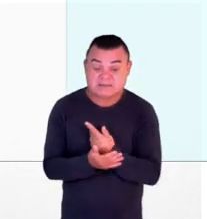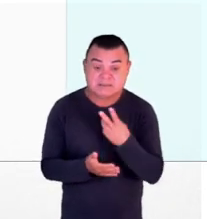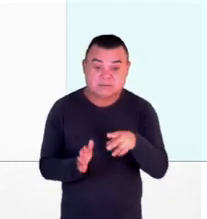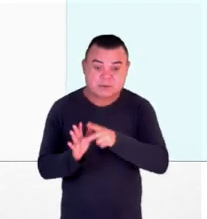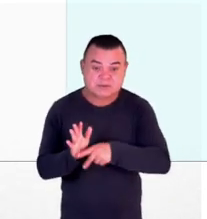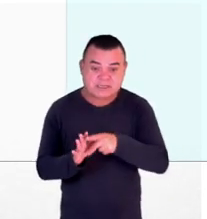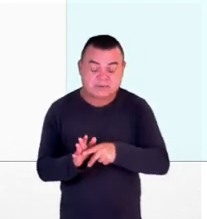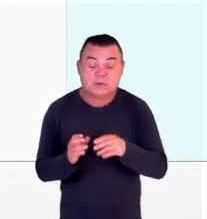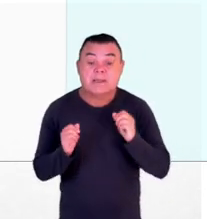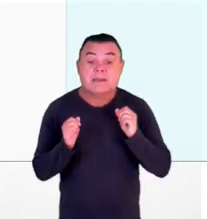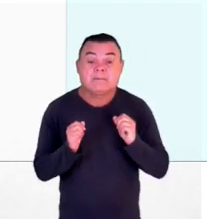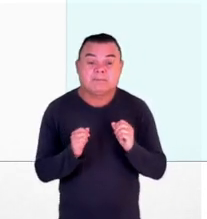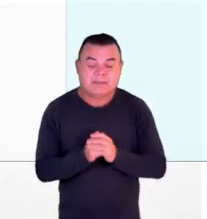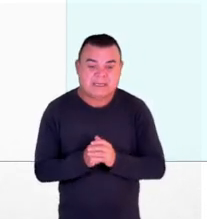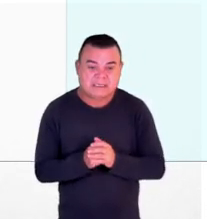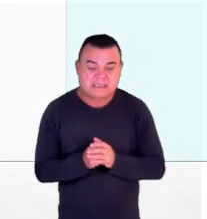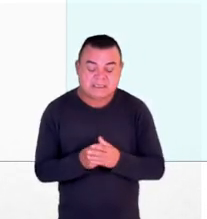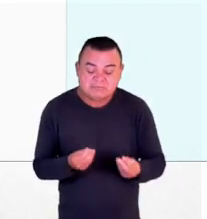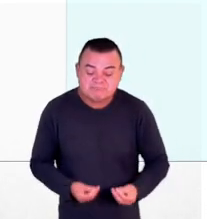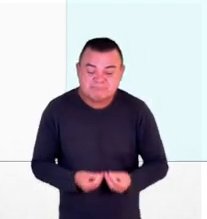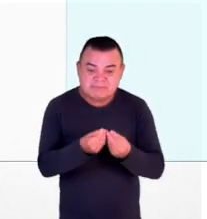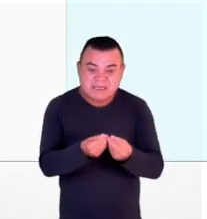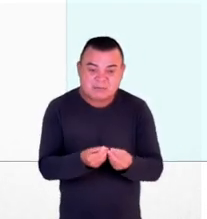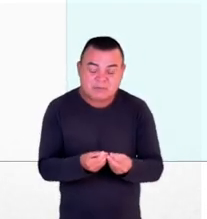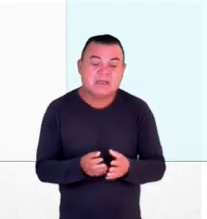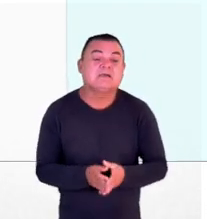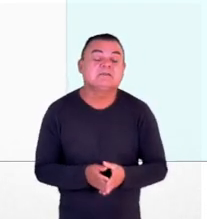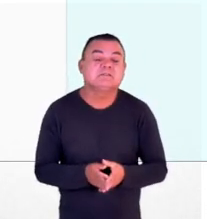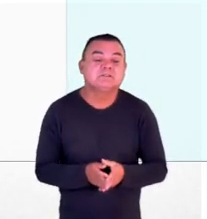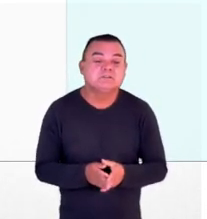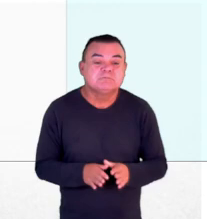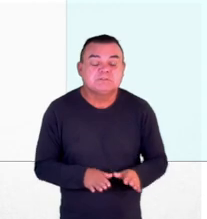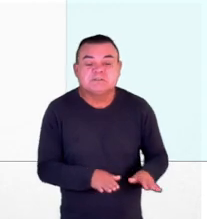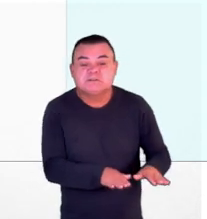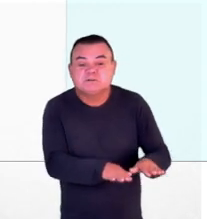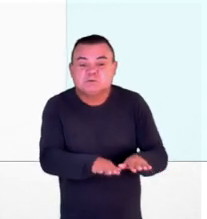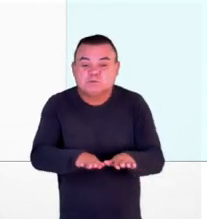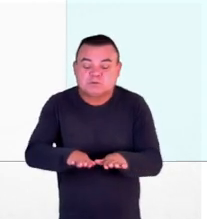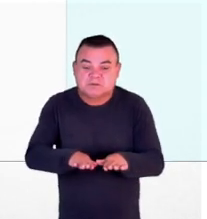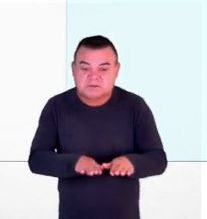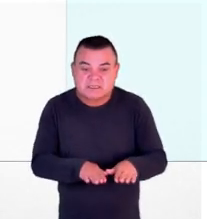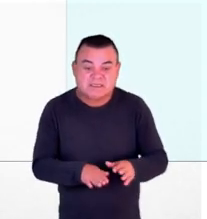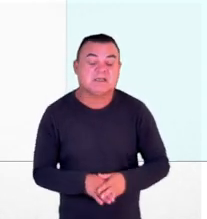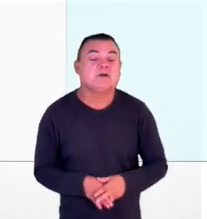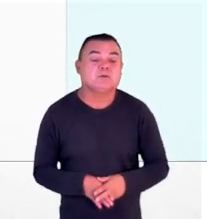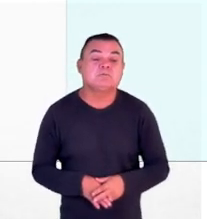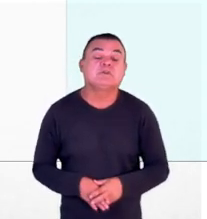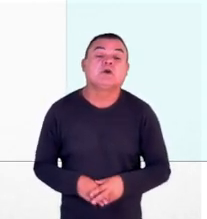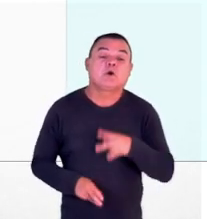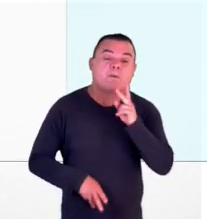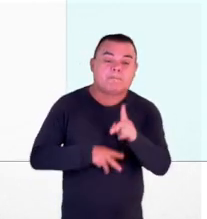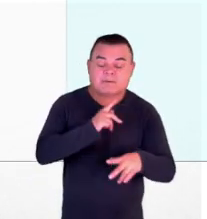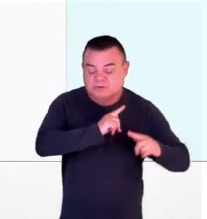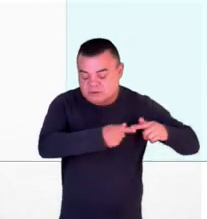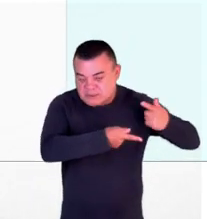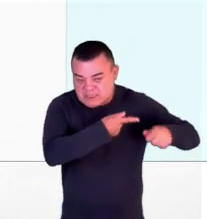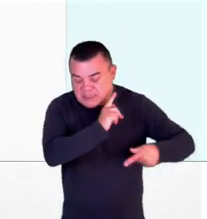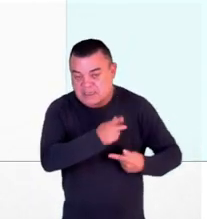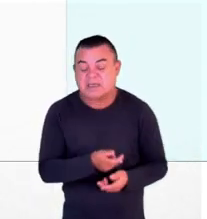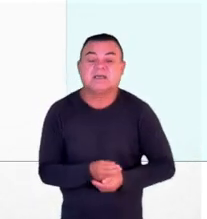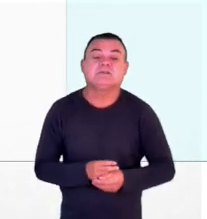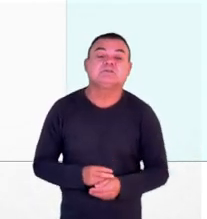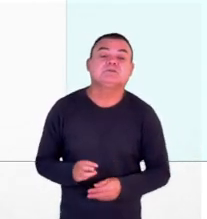eh inclusão produtiva né a grupos vulneráveis especificamente povos originários comunidades tradicionais onde